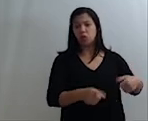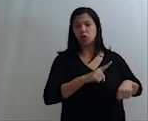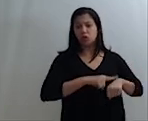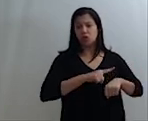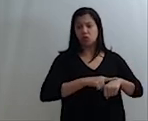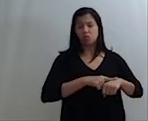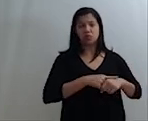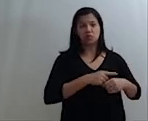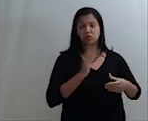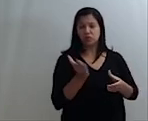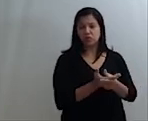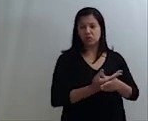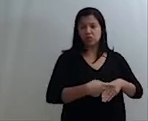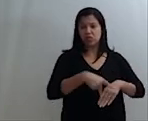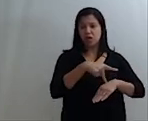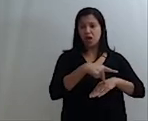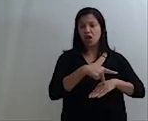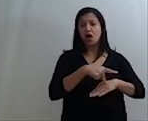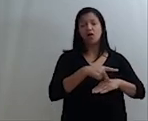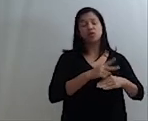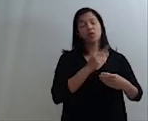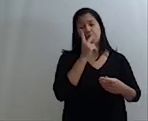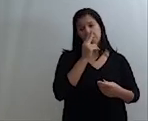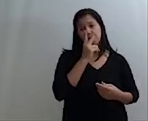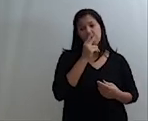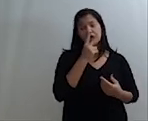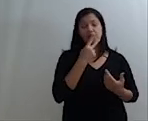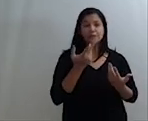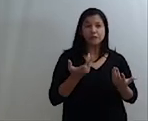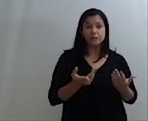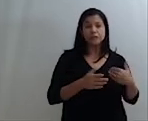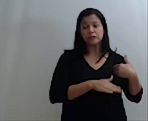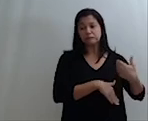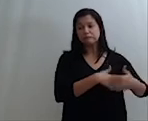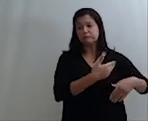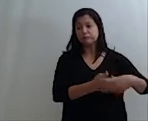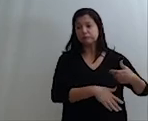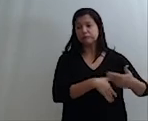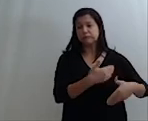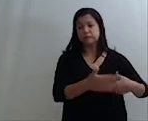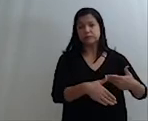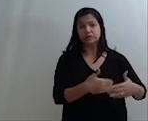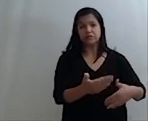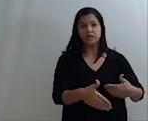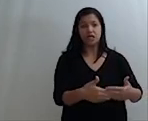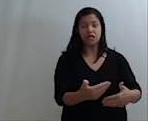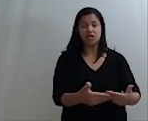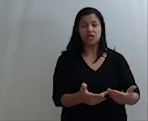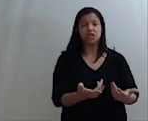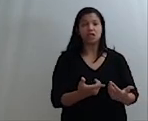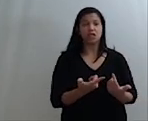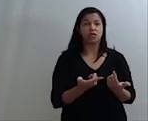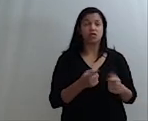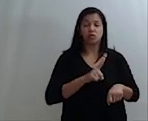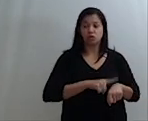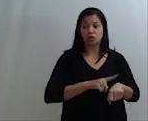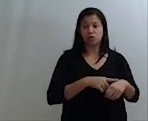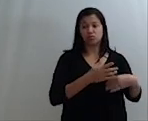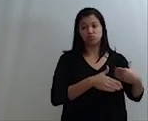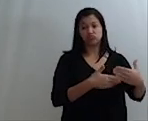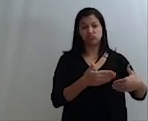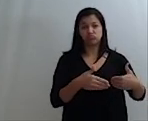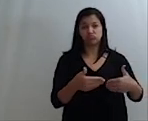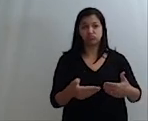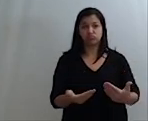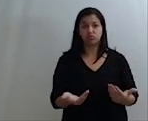prazo talvez injustificável depois de apresentada as alegações da Defesa do recorrente eu